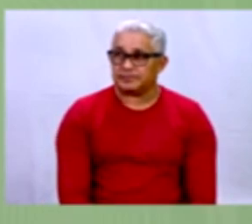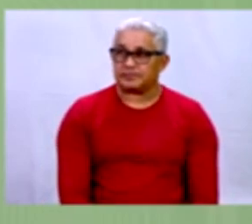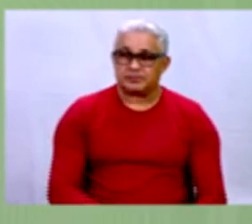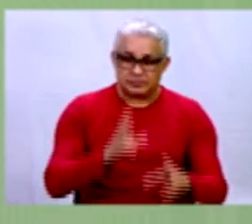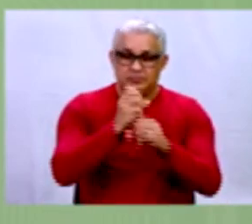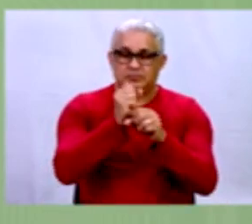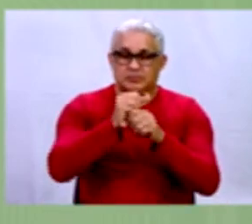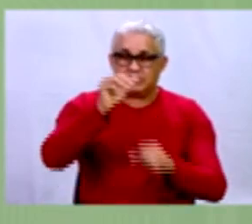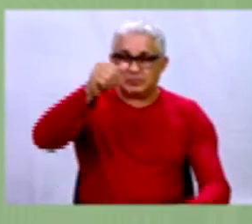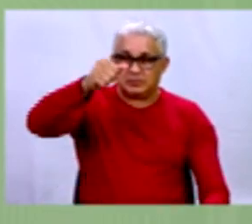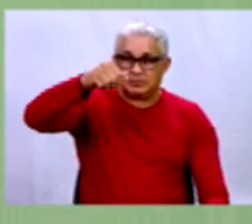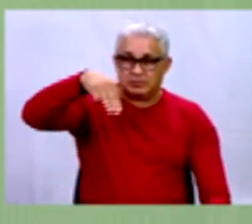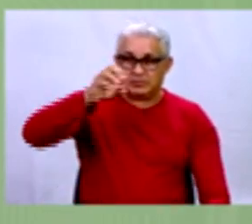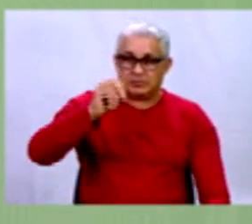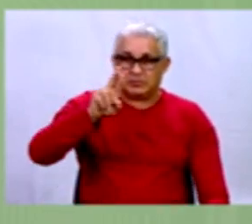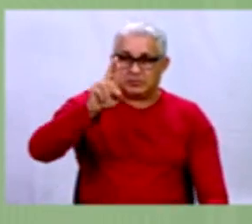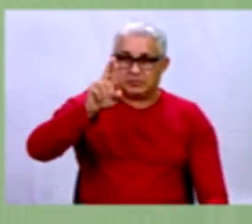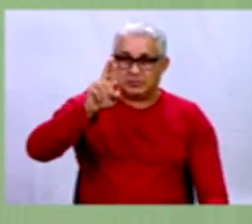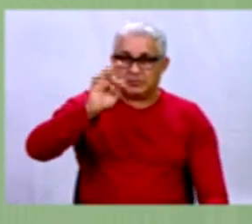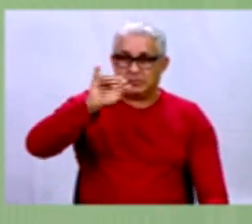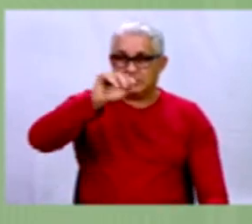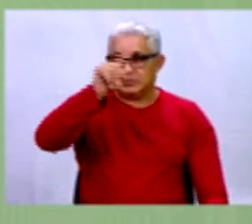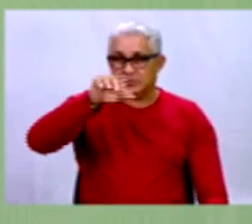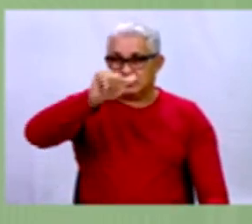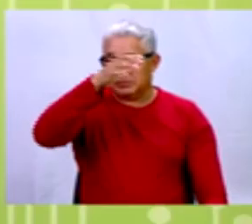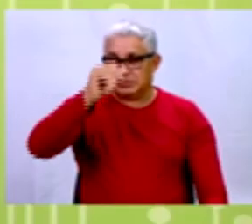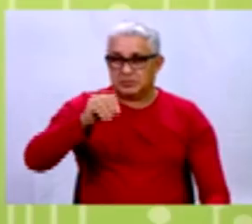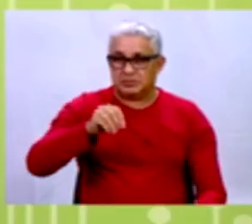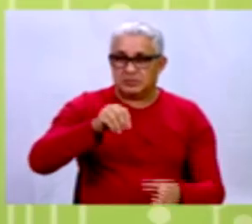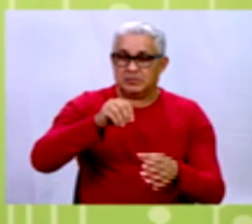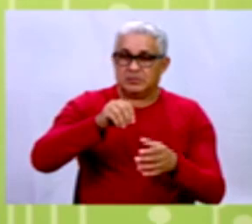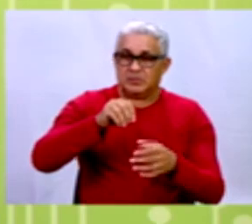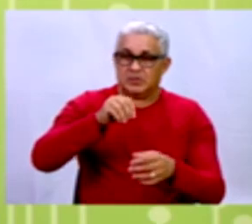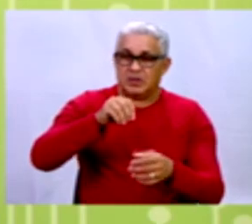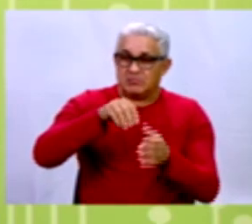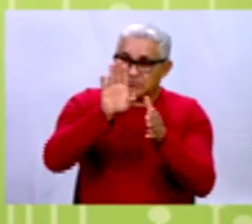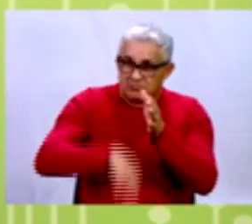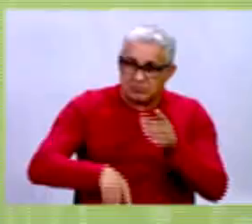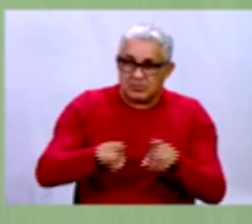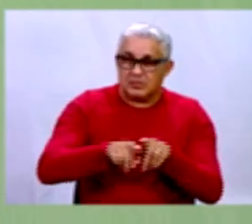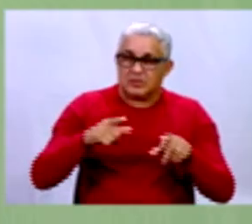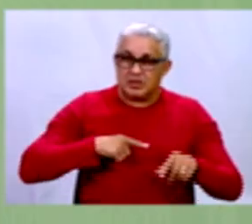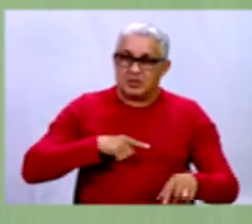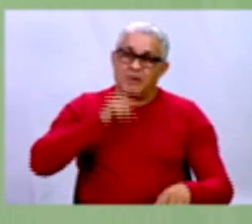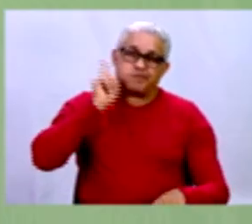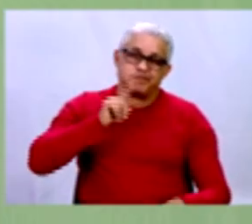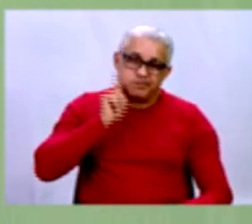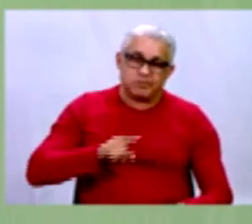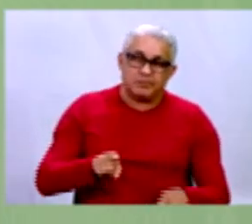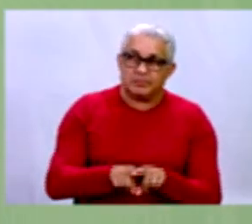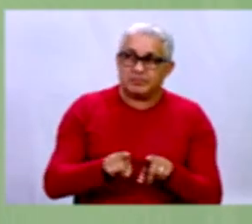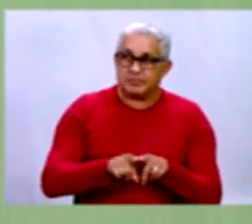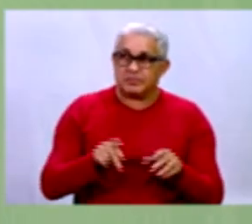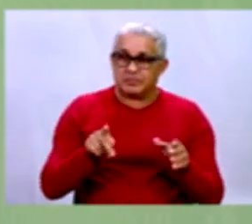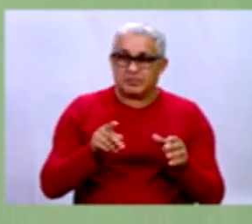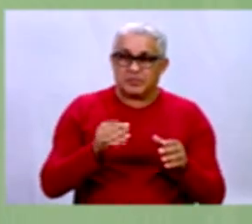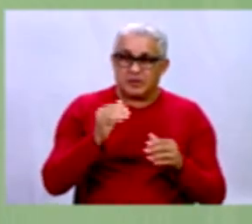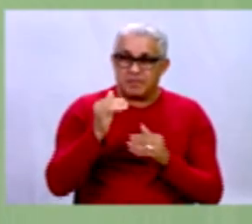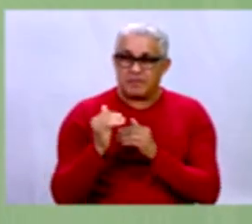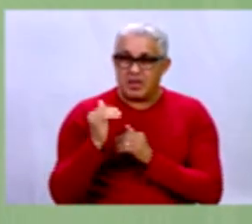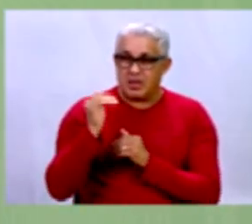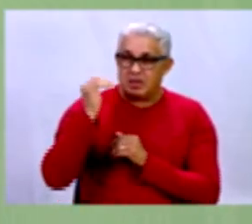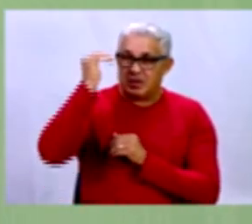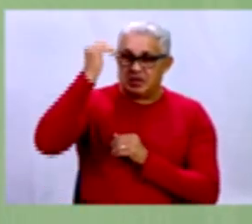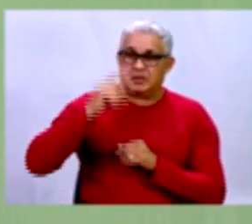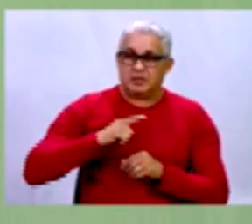da amortização. A gente tem o sistema de amortização americano, a gente tem o sistema de amortização crescente, que é o SACRE,